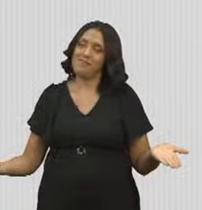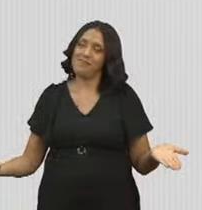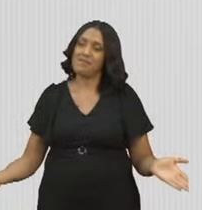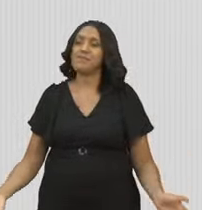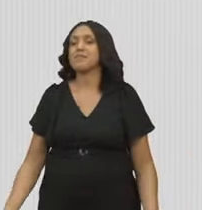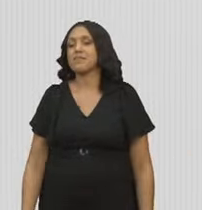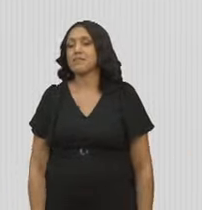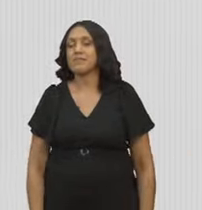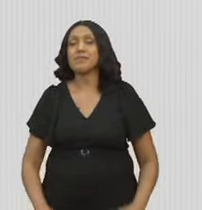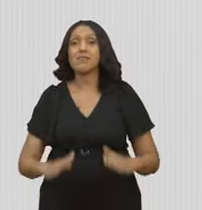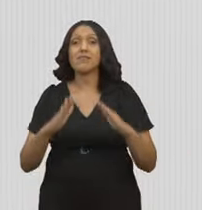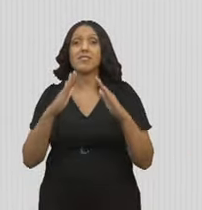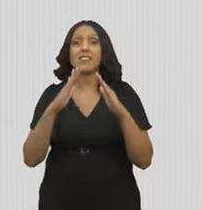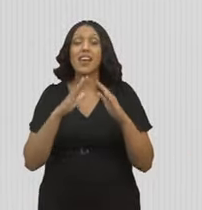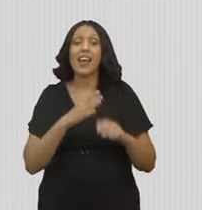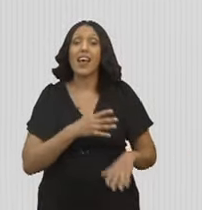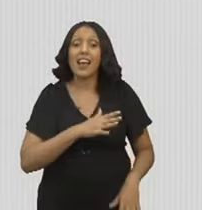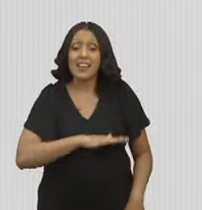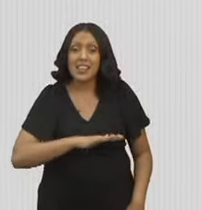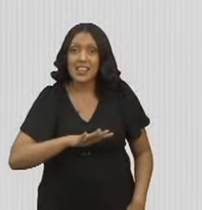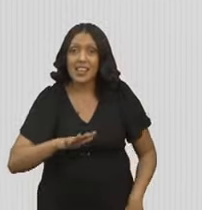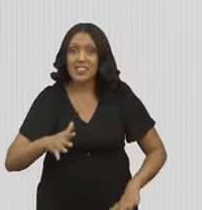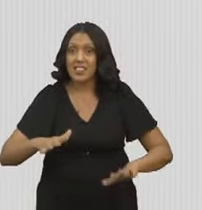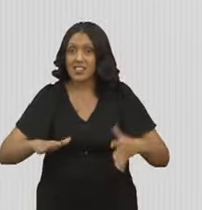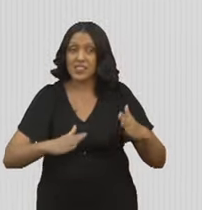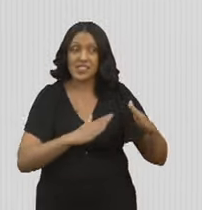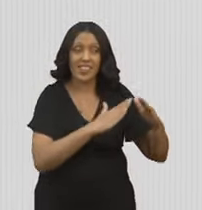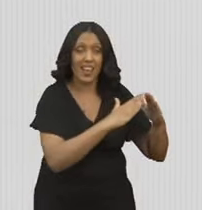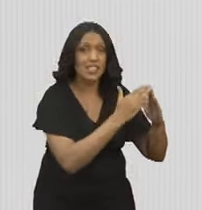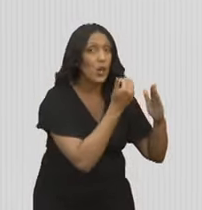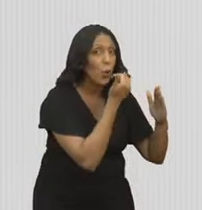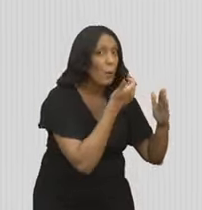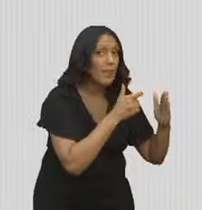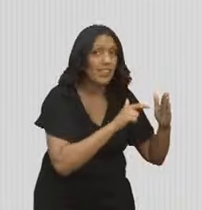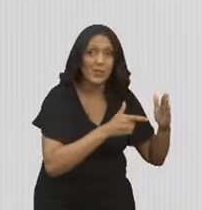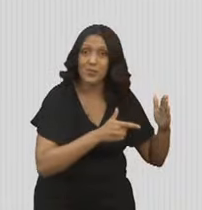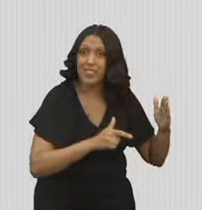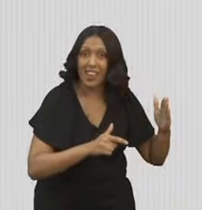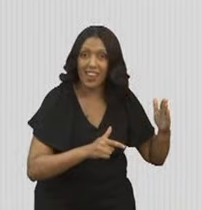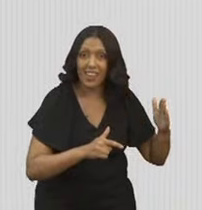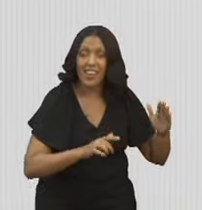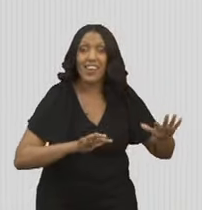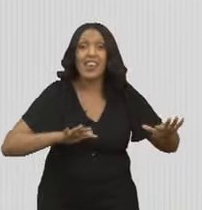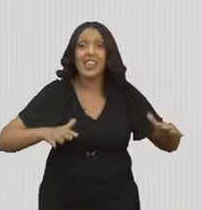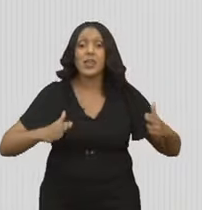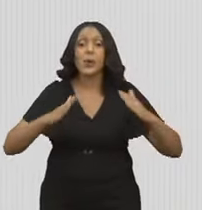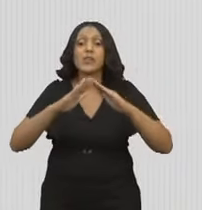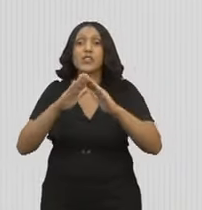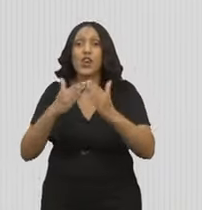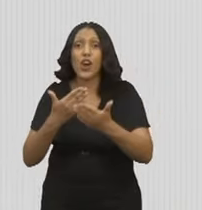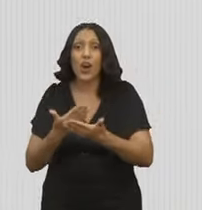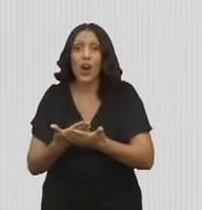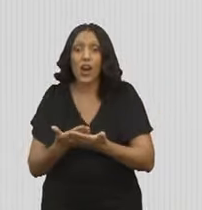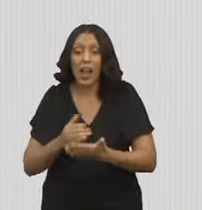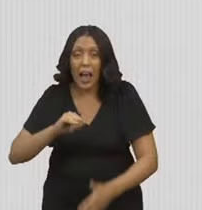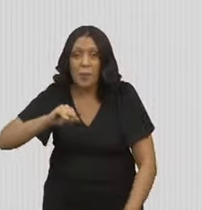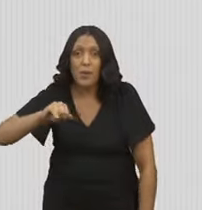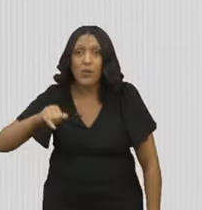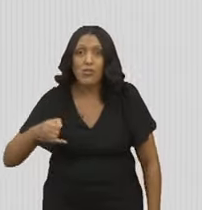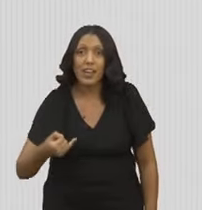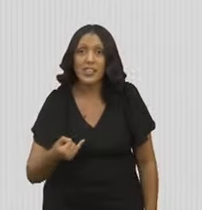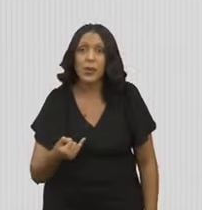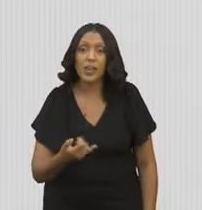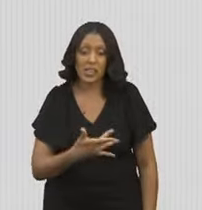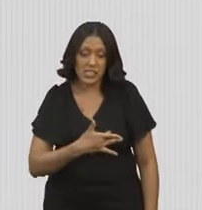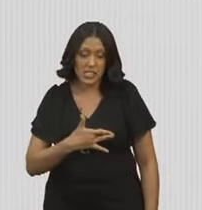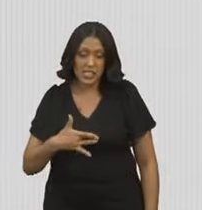algumas, a única. E você? O que você acha disso? A merenda na escola do seu filho mudou? Comenta aqui sua opinião e compartilha